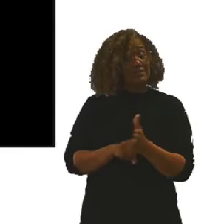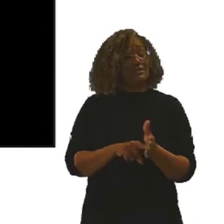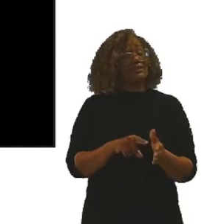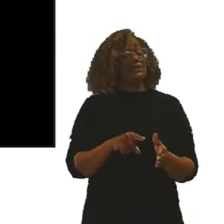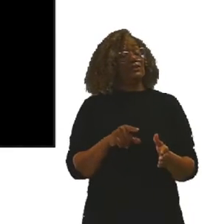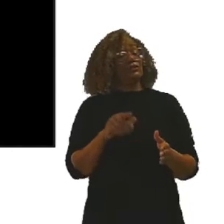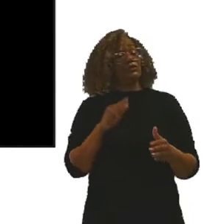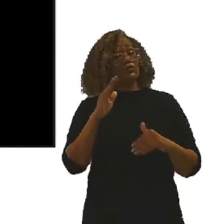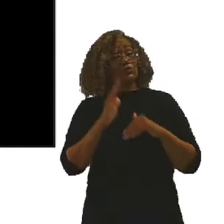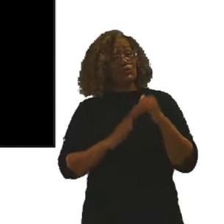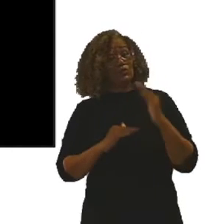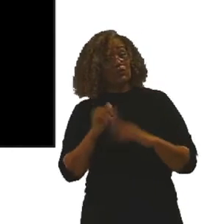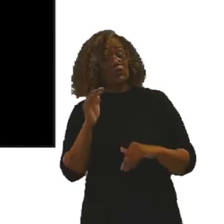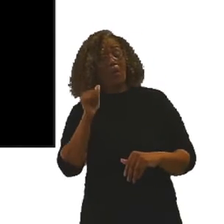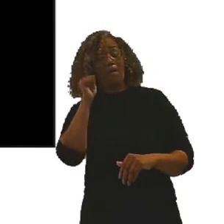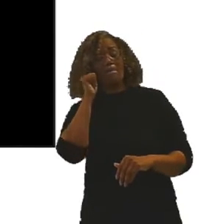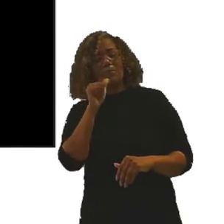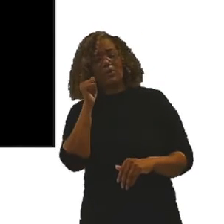feminista,